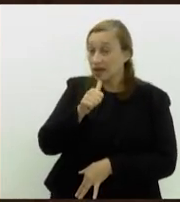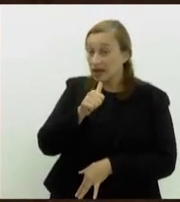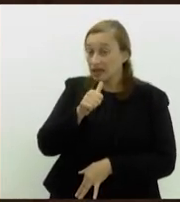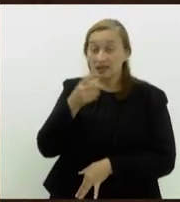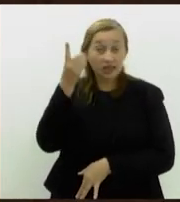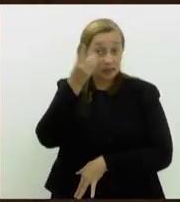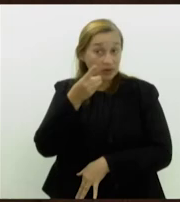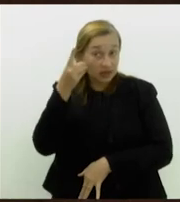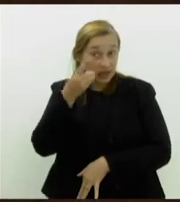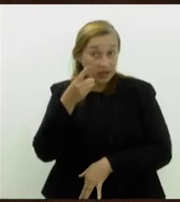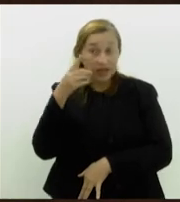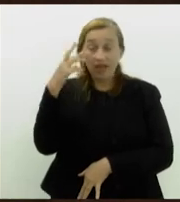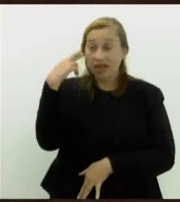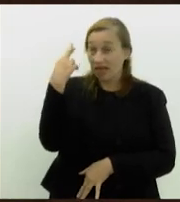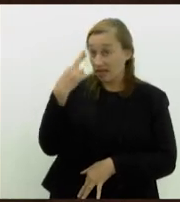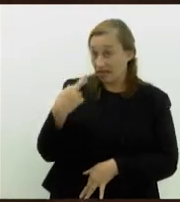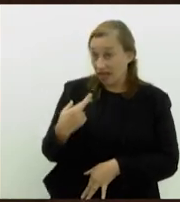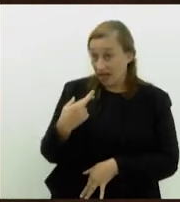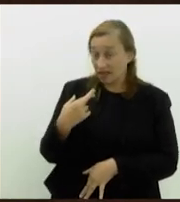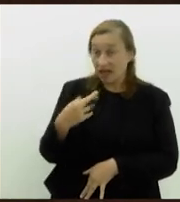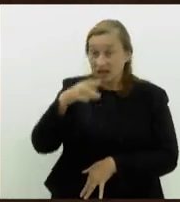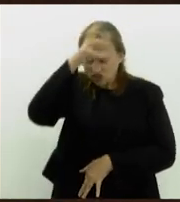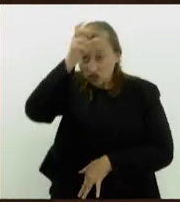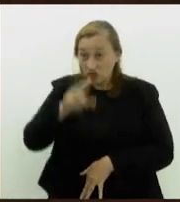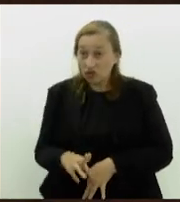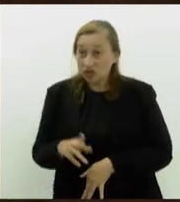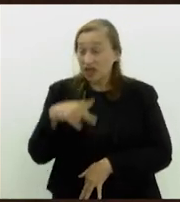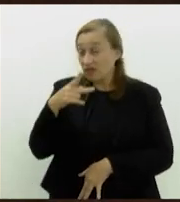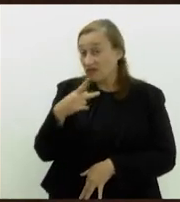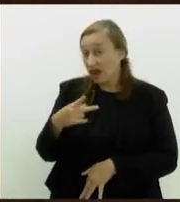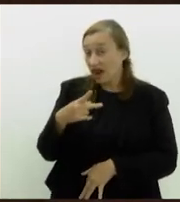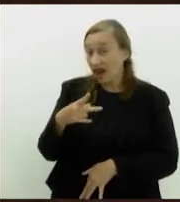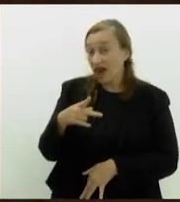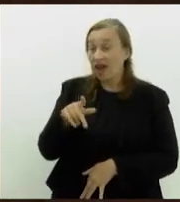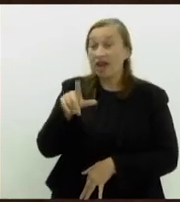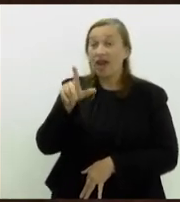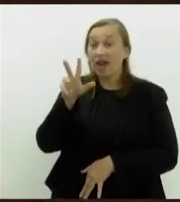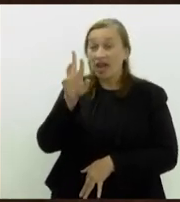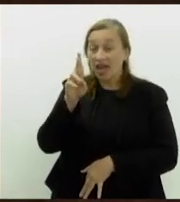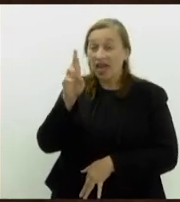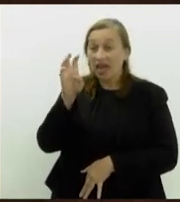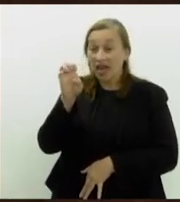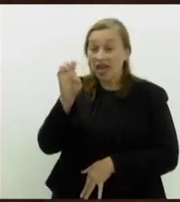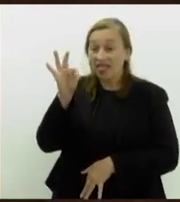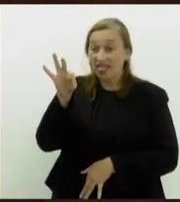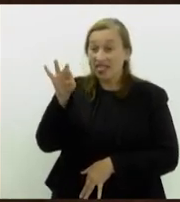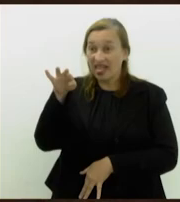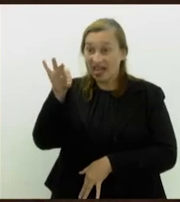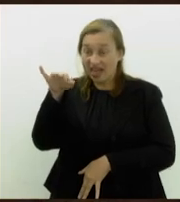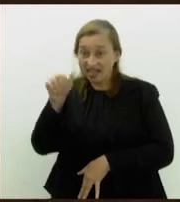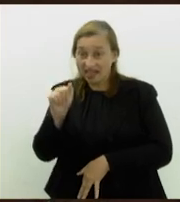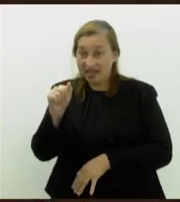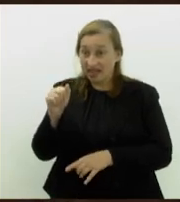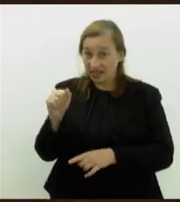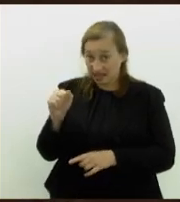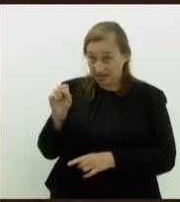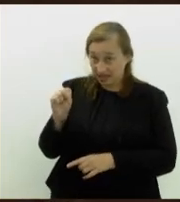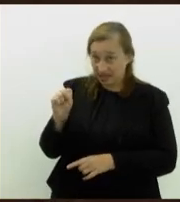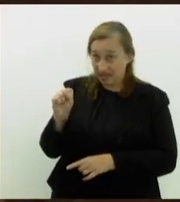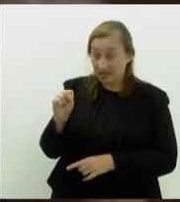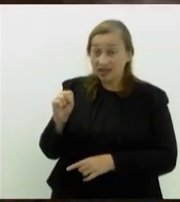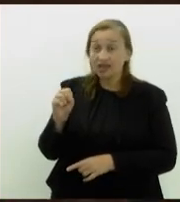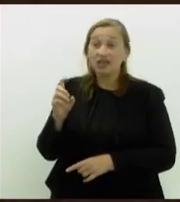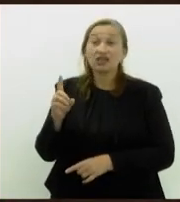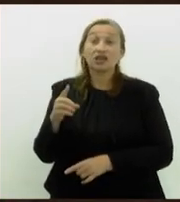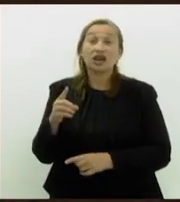agora a deputada Renata Souza, tia Ju, a gente tem que chamar ela no plural, porque são duas. Então, as deputadas Renata Souza